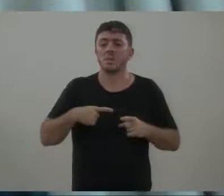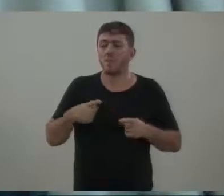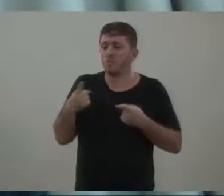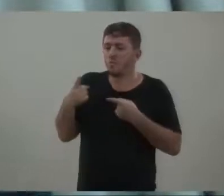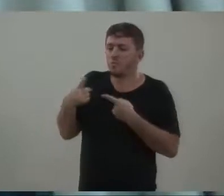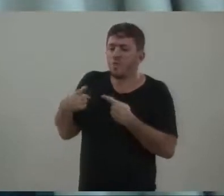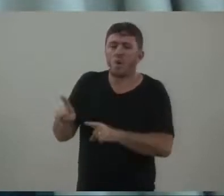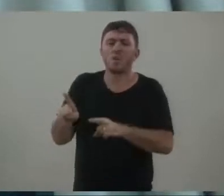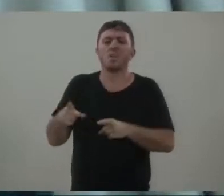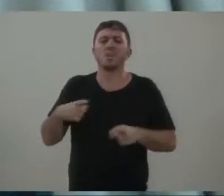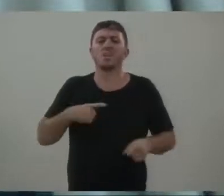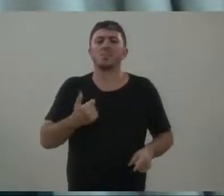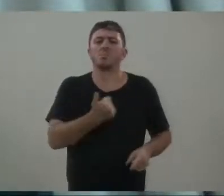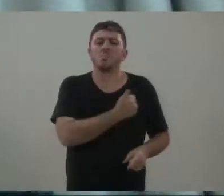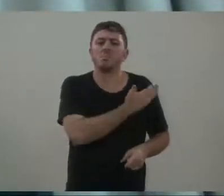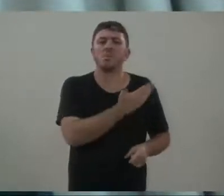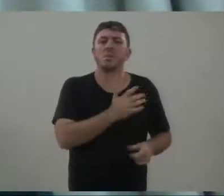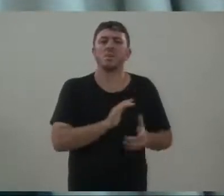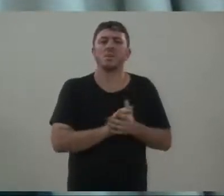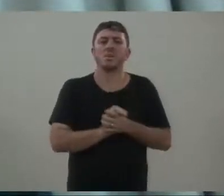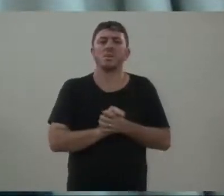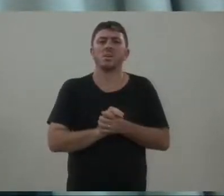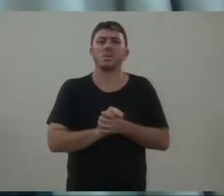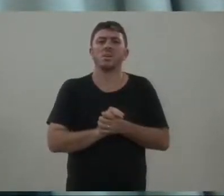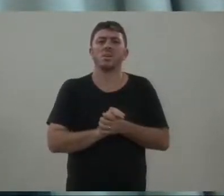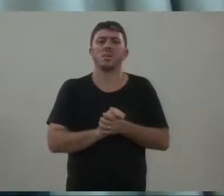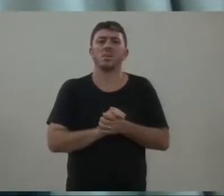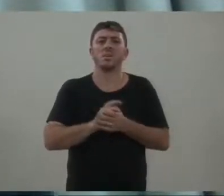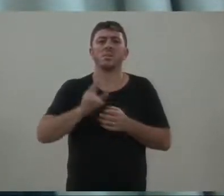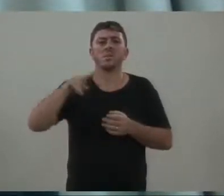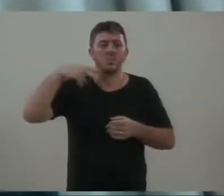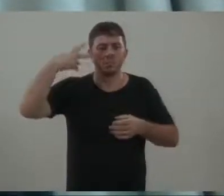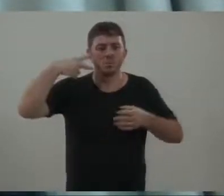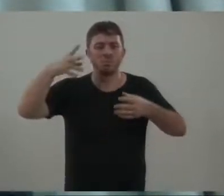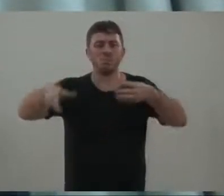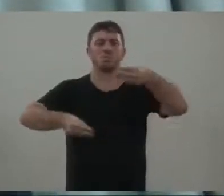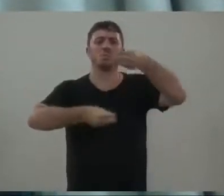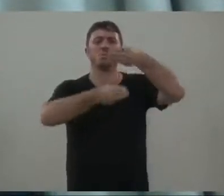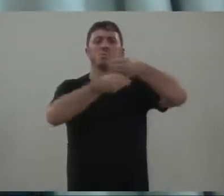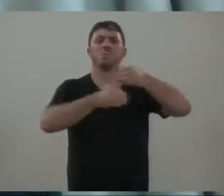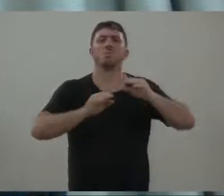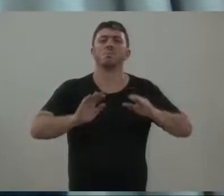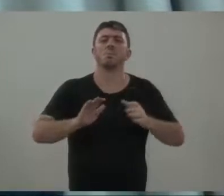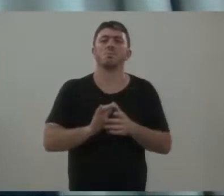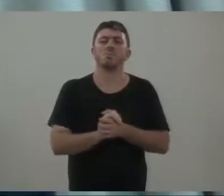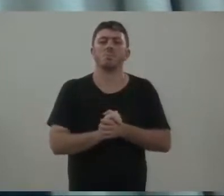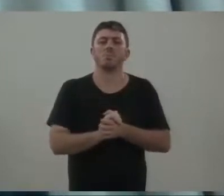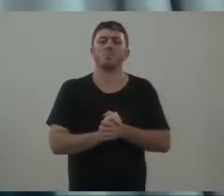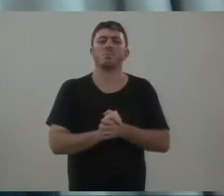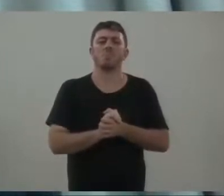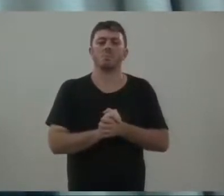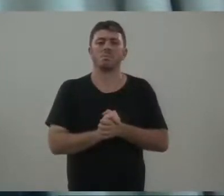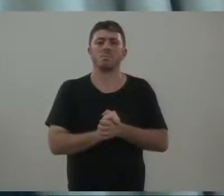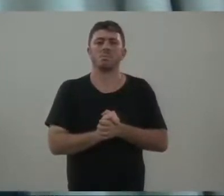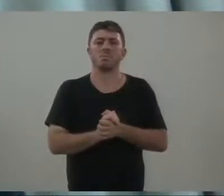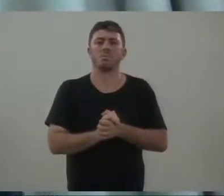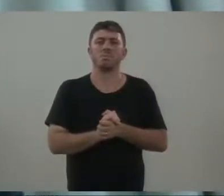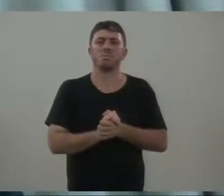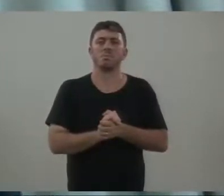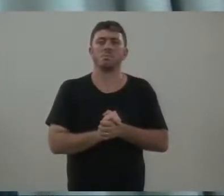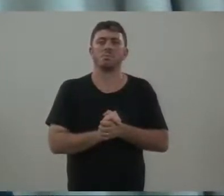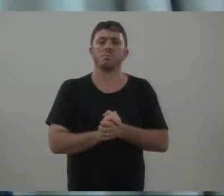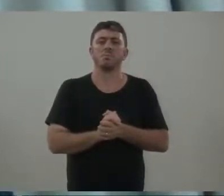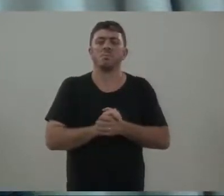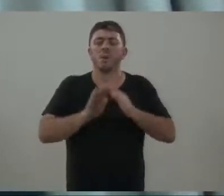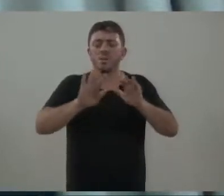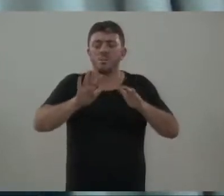muito. Vereador, concede uma parte? Sim. Também quero pegar um gancho, né? Embora eu tenha iniciado a